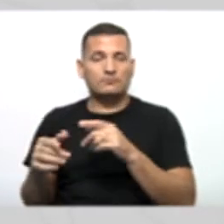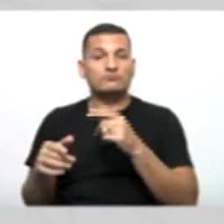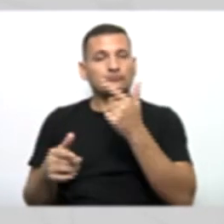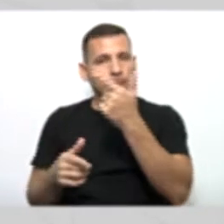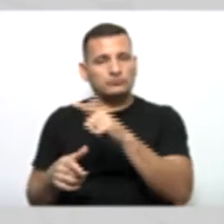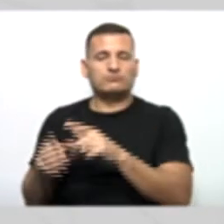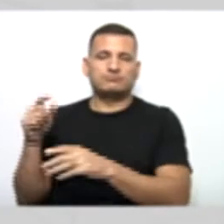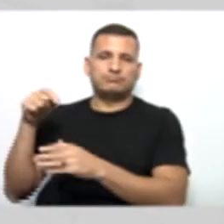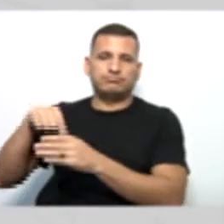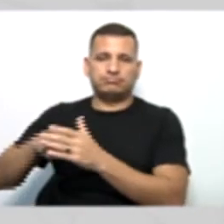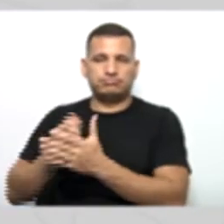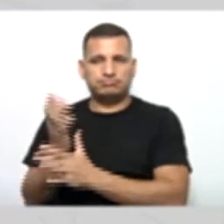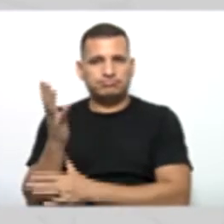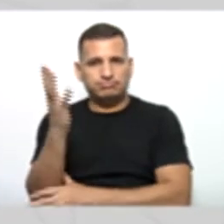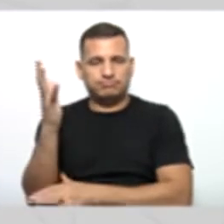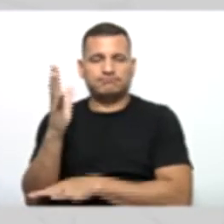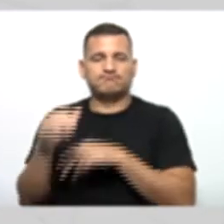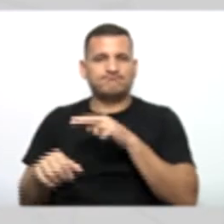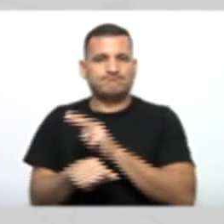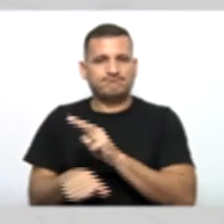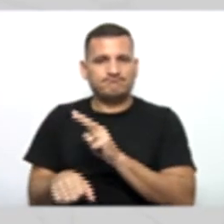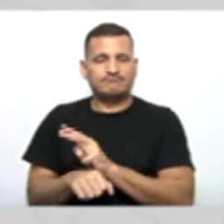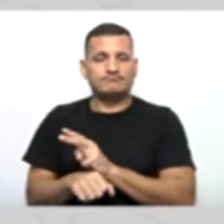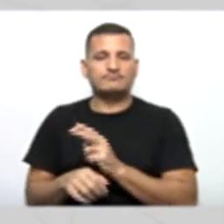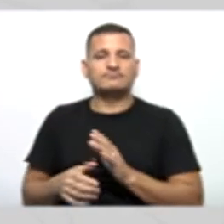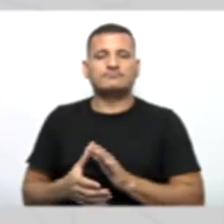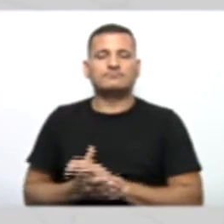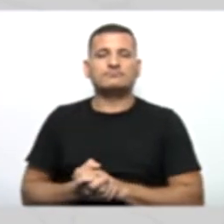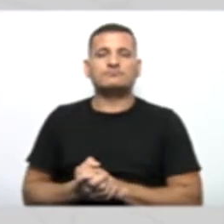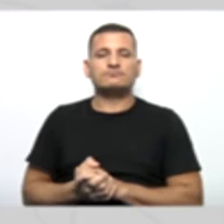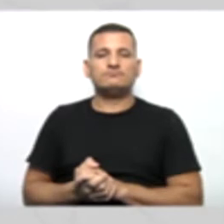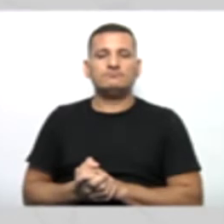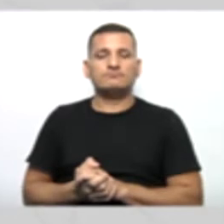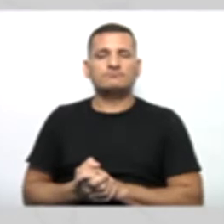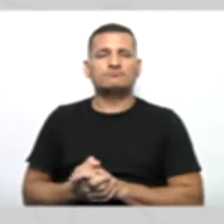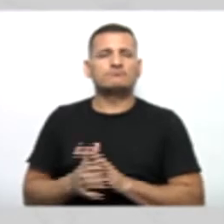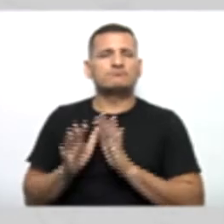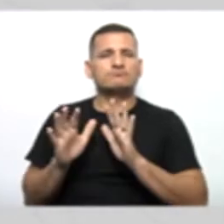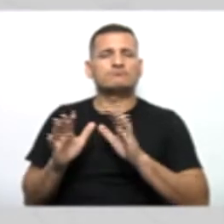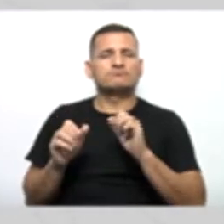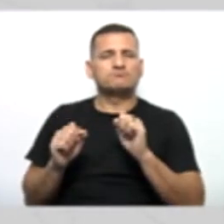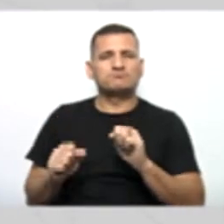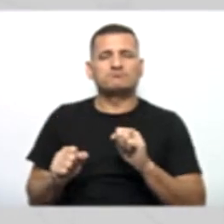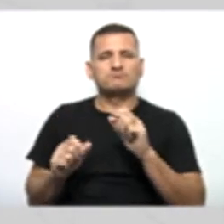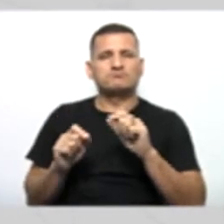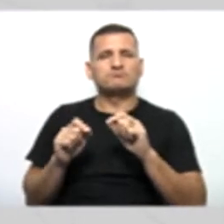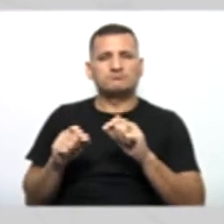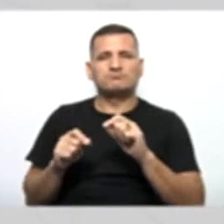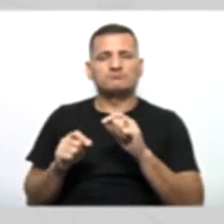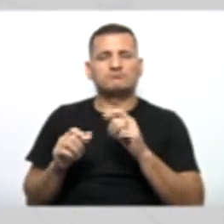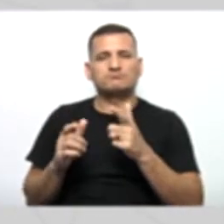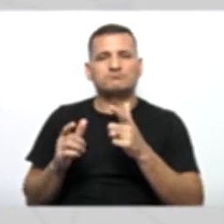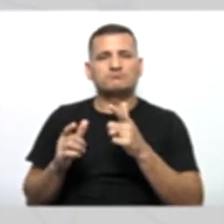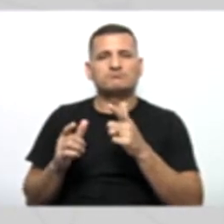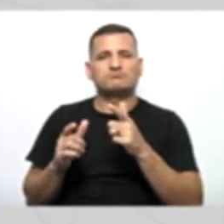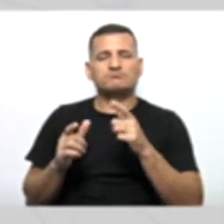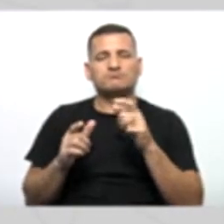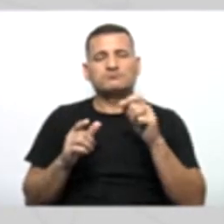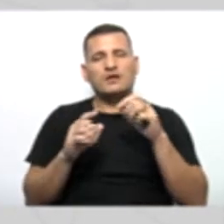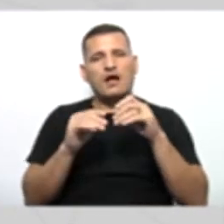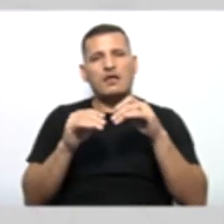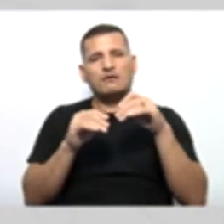Durante essa ação, pode ocasionar o soterramento de algum riacho, algum corpo